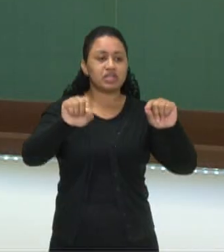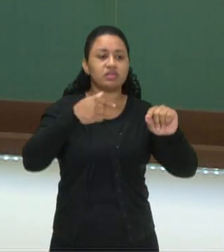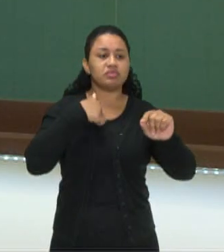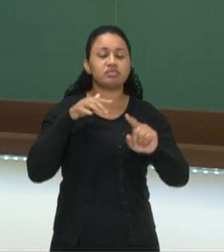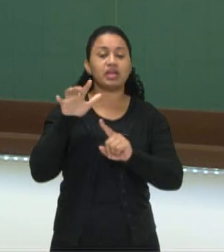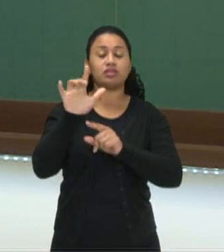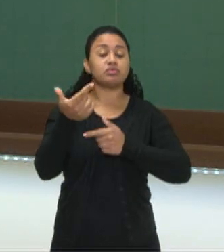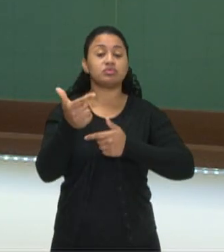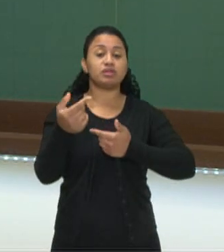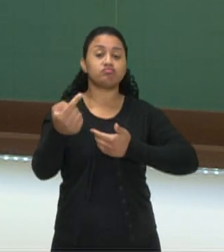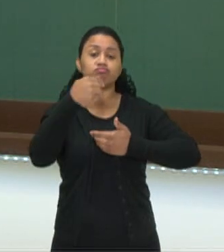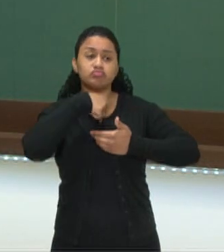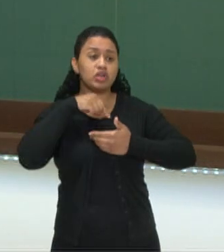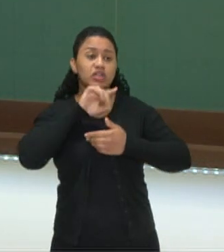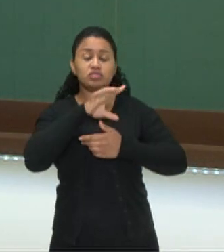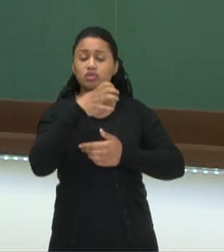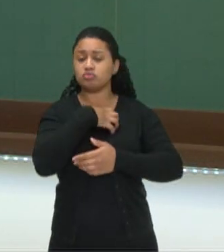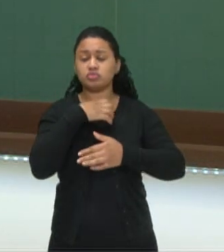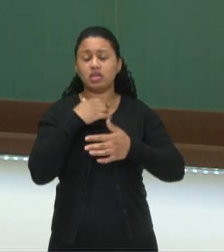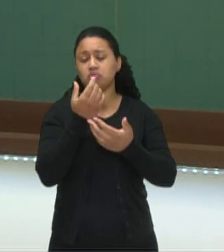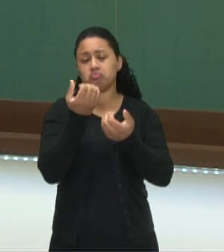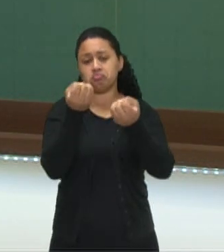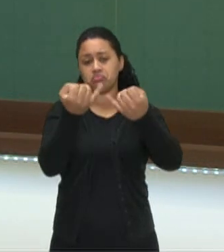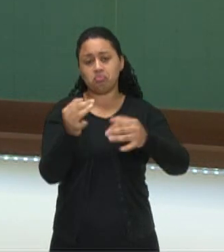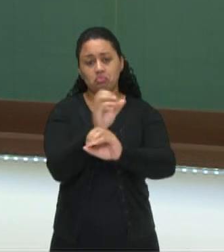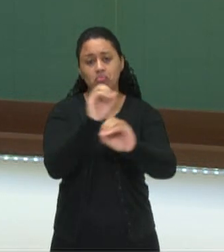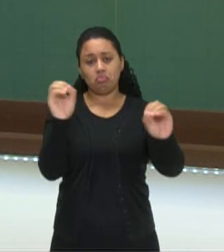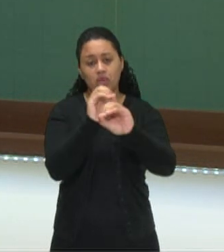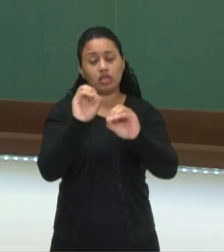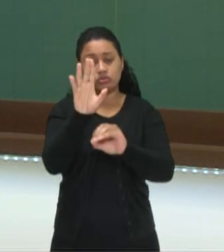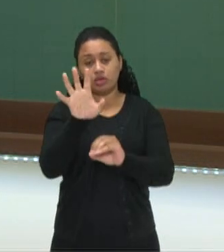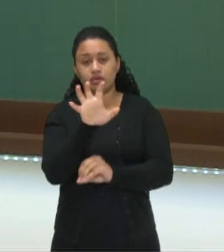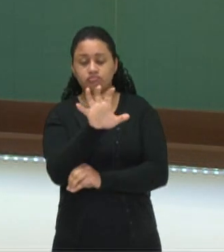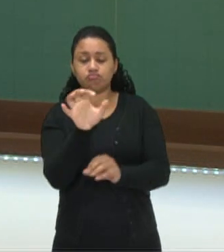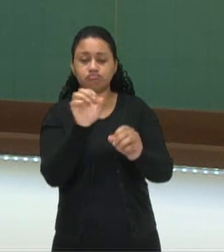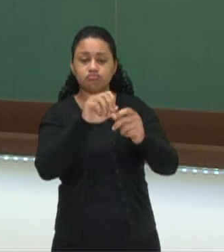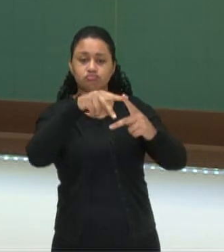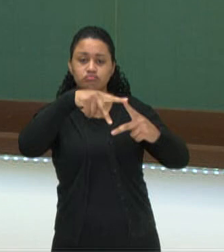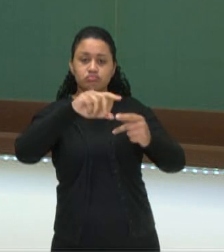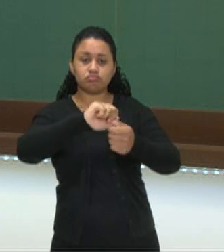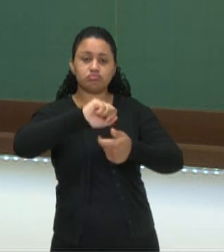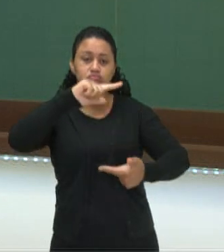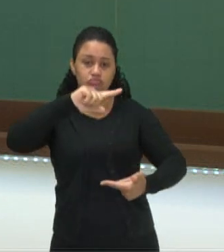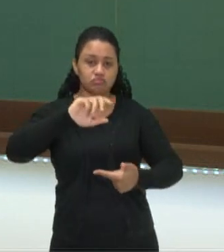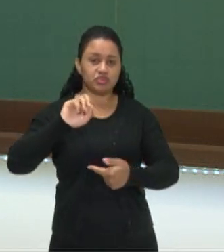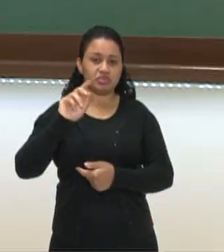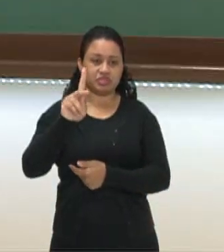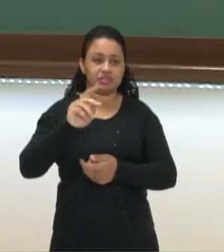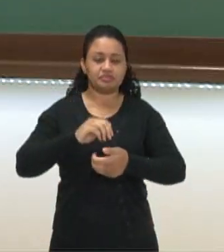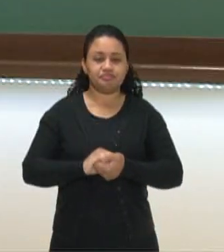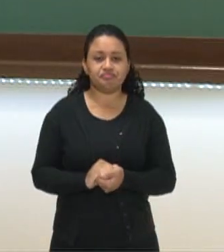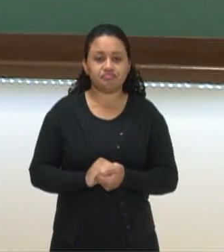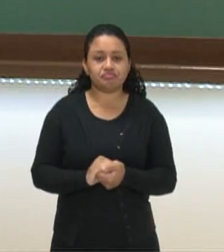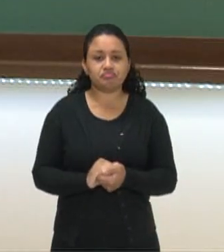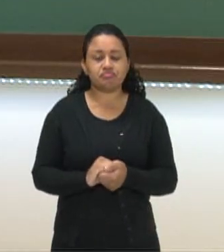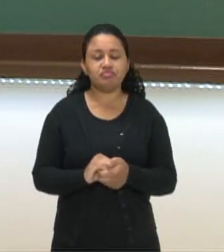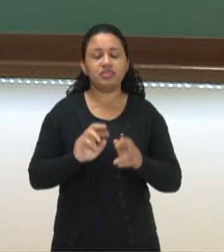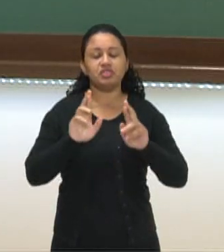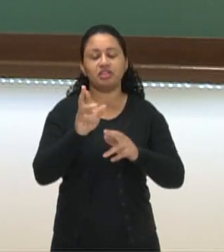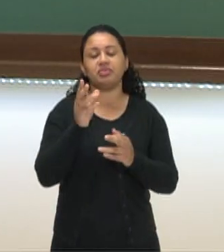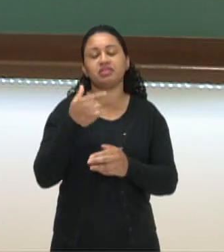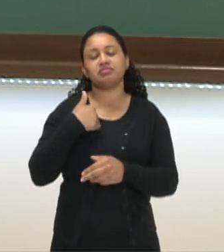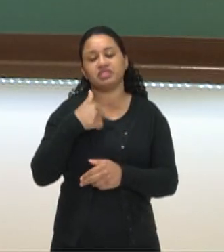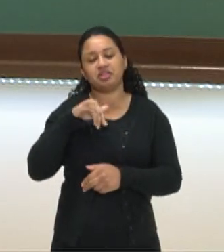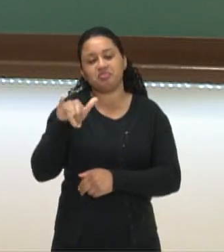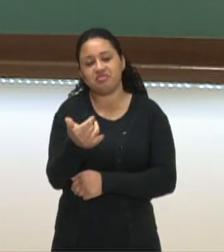é simplesmente a forma e não tem nada por trás disso, somente a forma. E isso é o suprematismo. Ok, pessoal? Espero que essa aula tenha